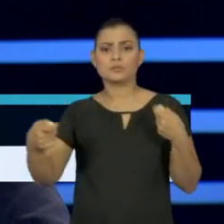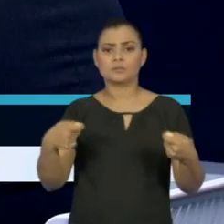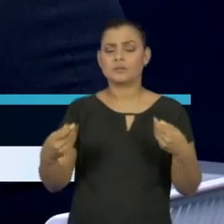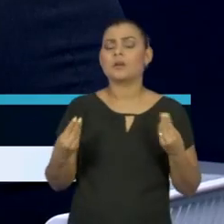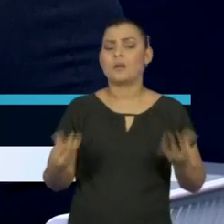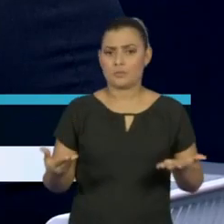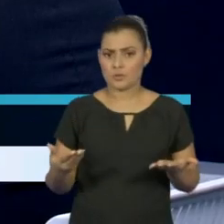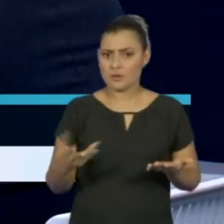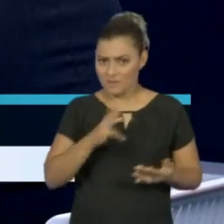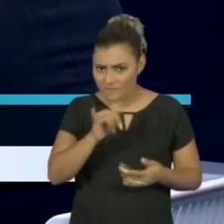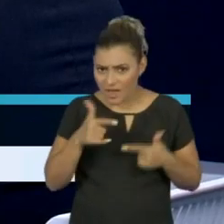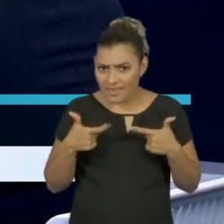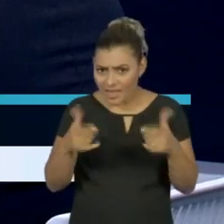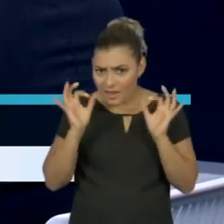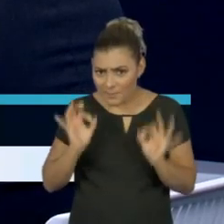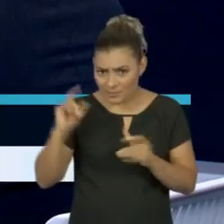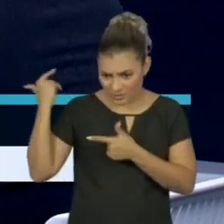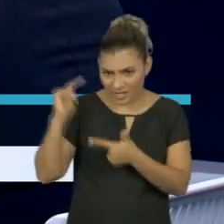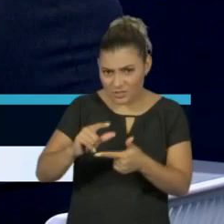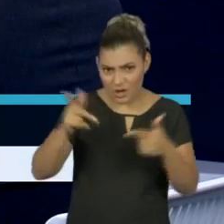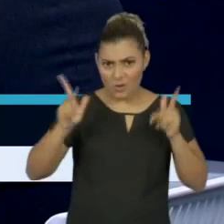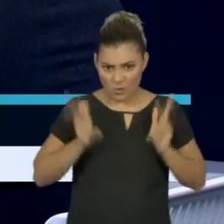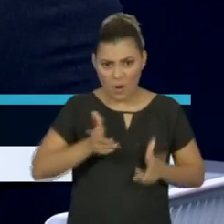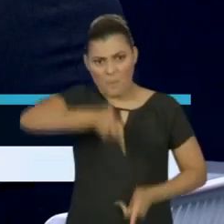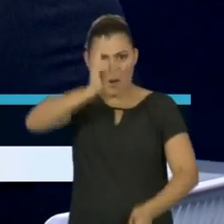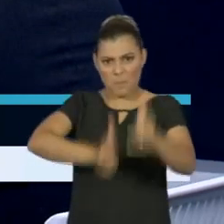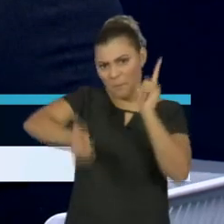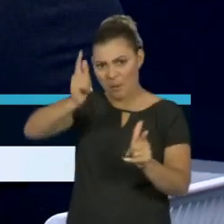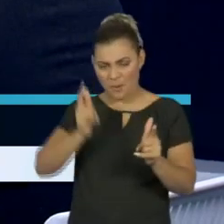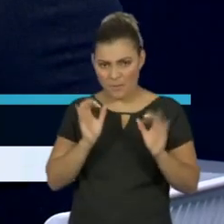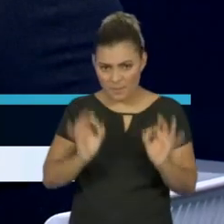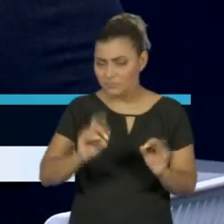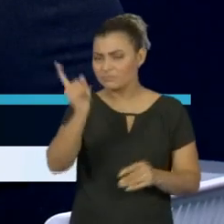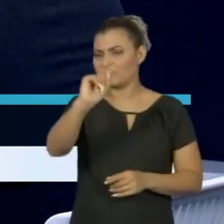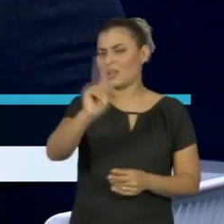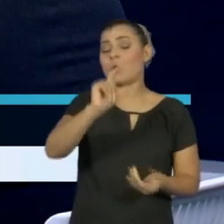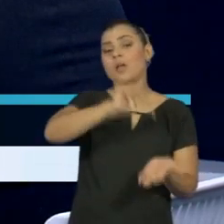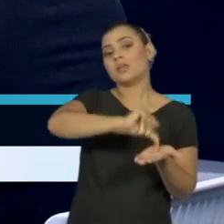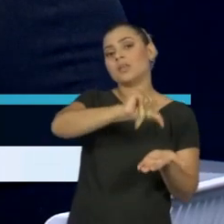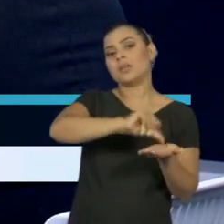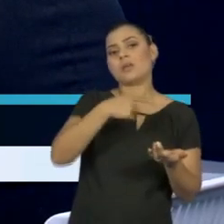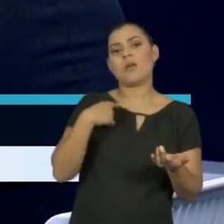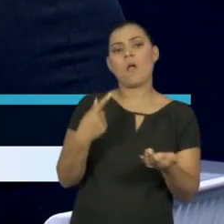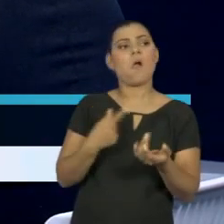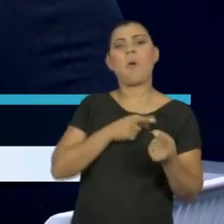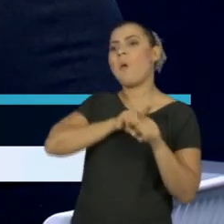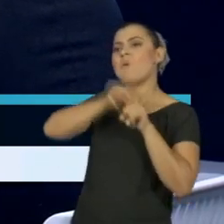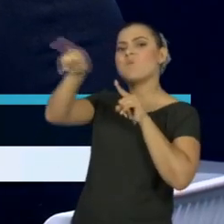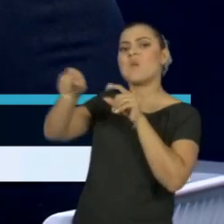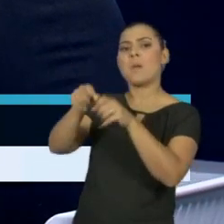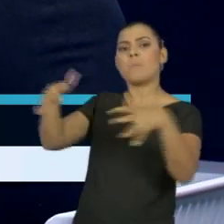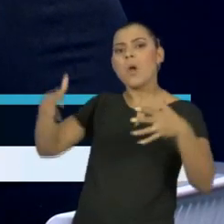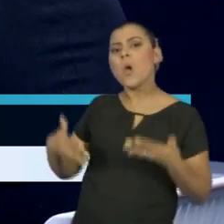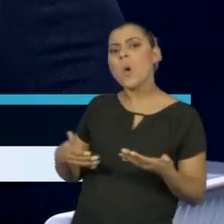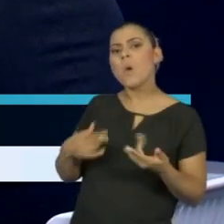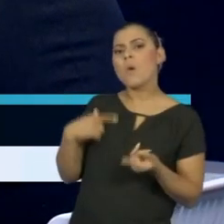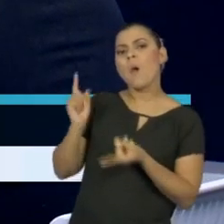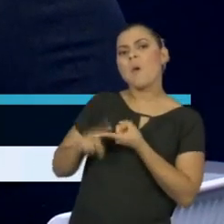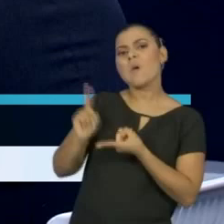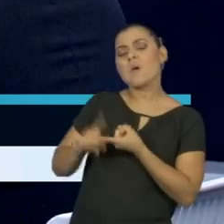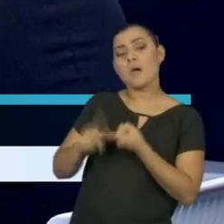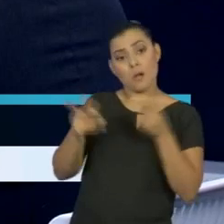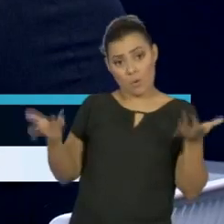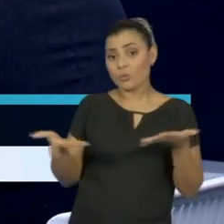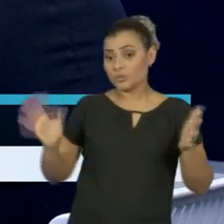Tudo indica que não vai ser uma guerra convencional, vai ser uma guerra estratégica, com o Irã atingindo pontos específicos. Hoje pode ter sido uma demonstração disso,